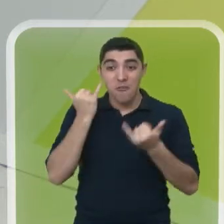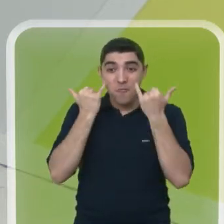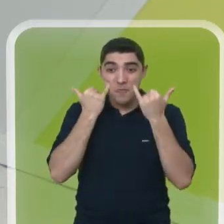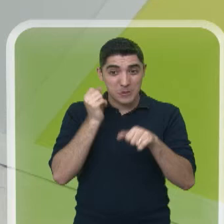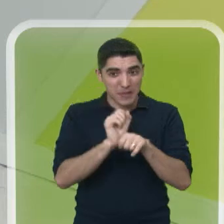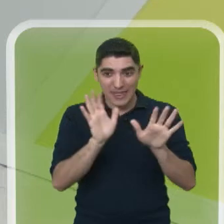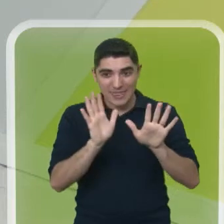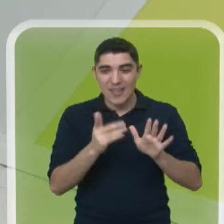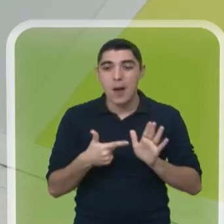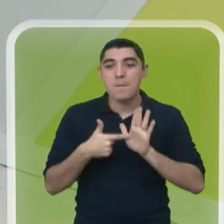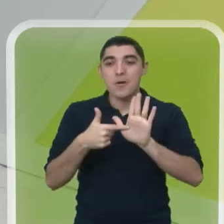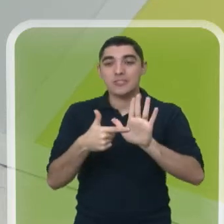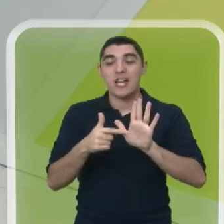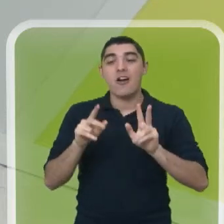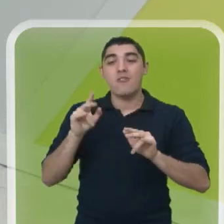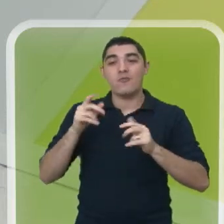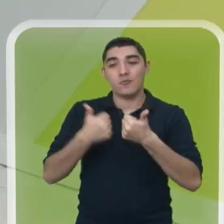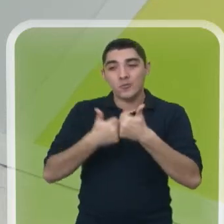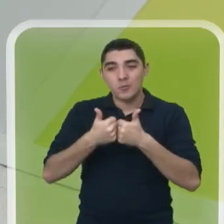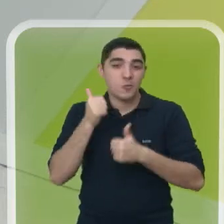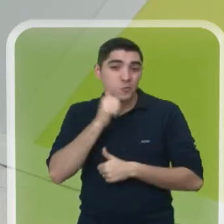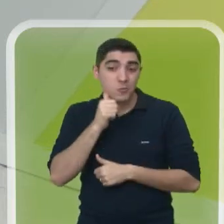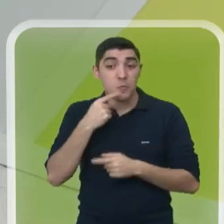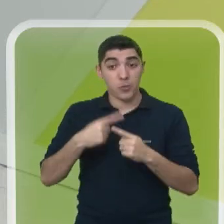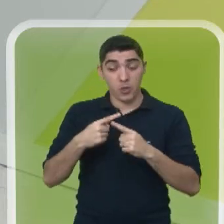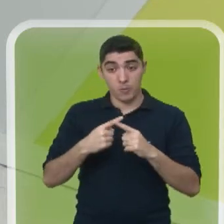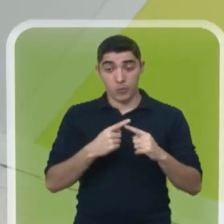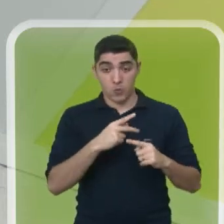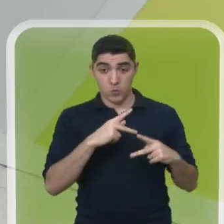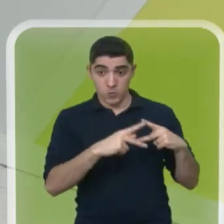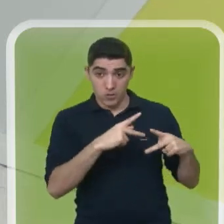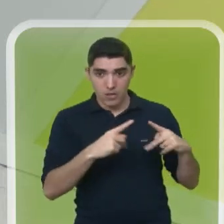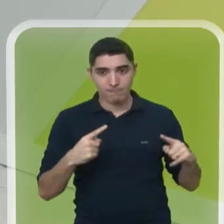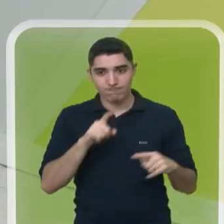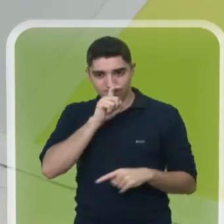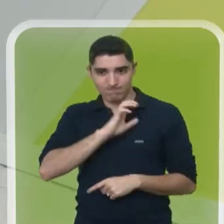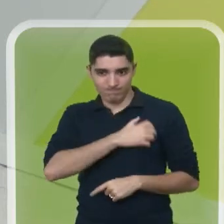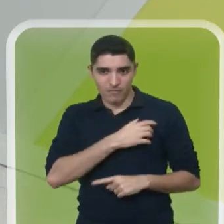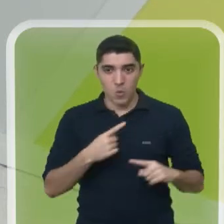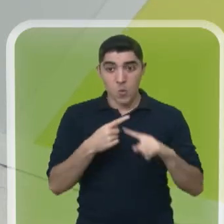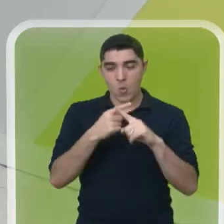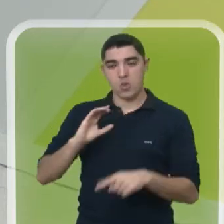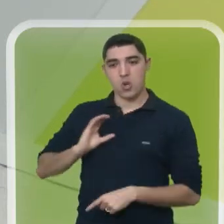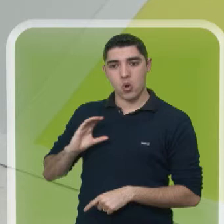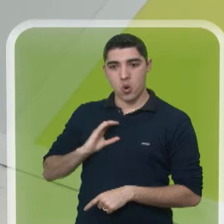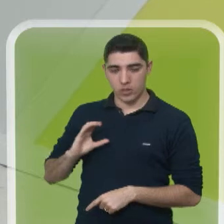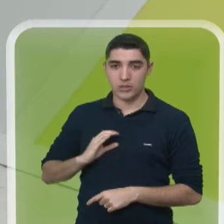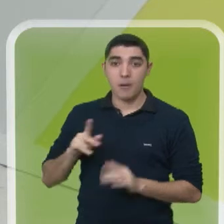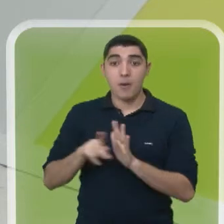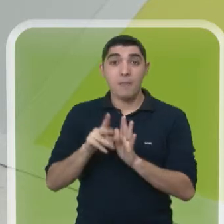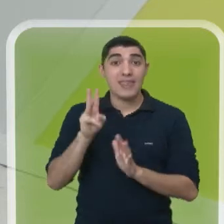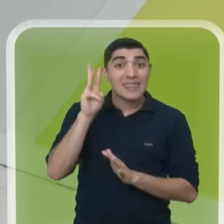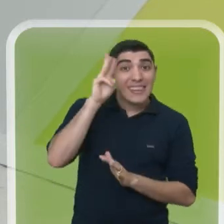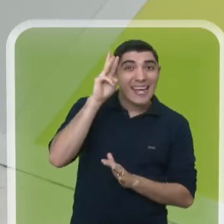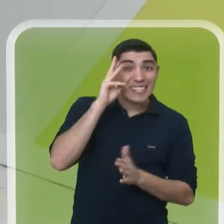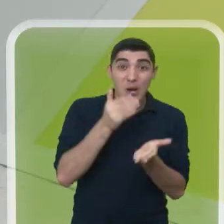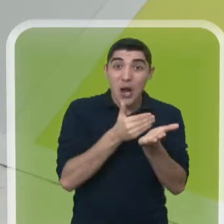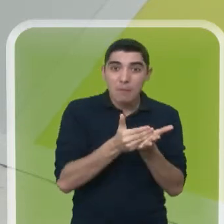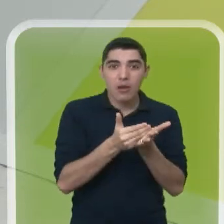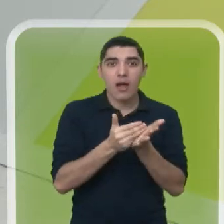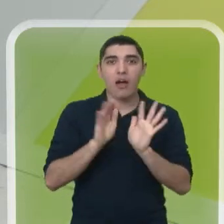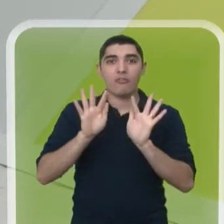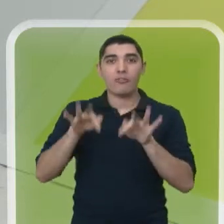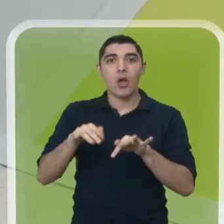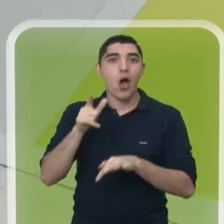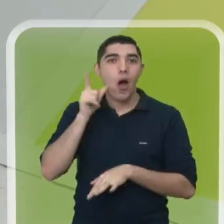agora de futebol feminino, porque o São José enfrentou o Corinthians em partida que começou na terça-feira e só terminou no final da